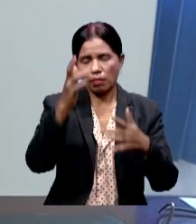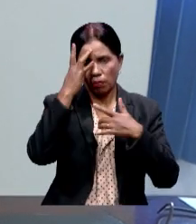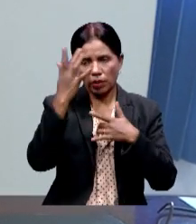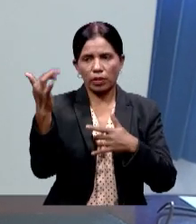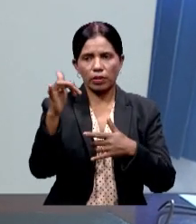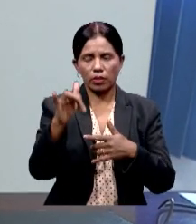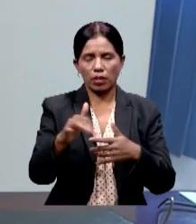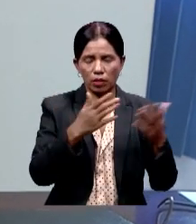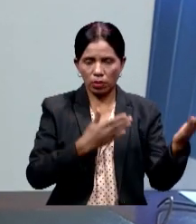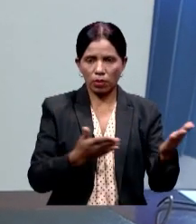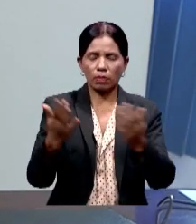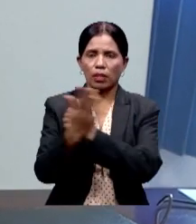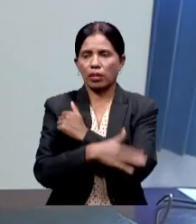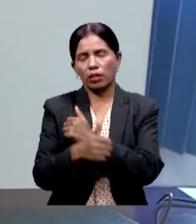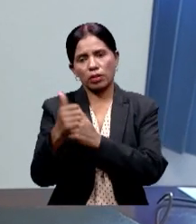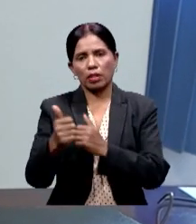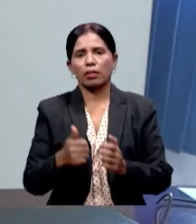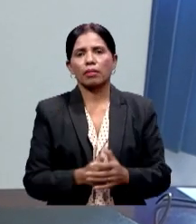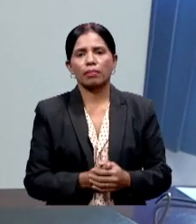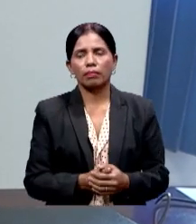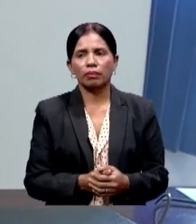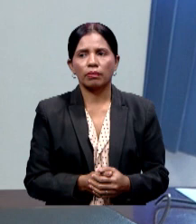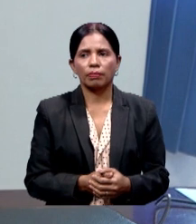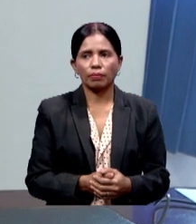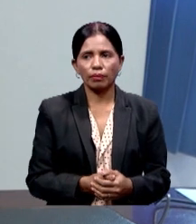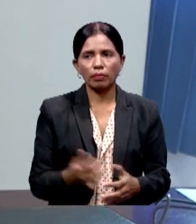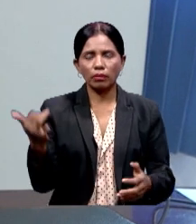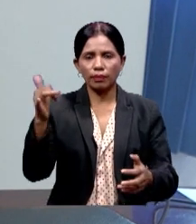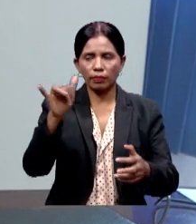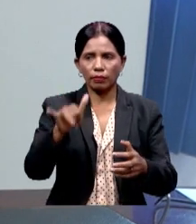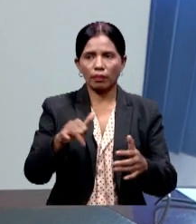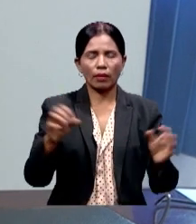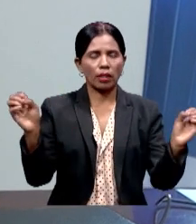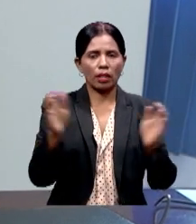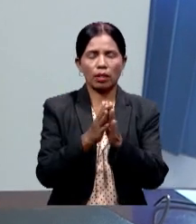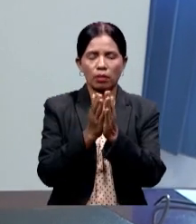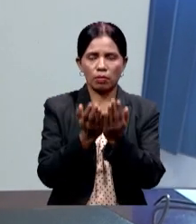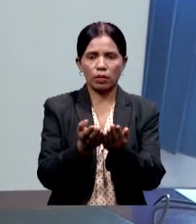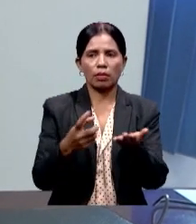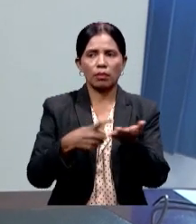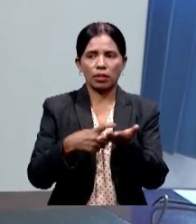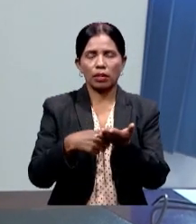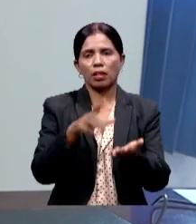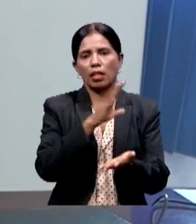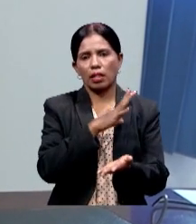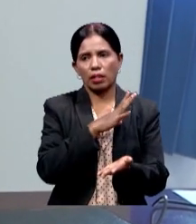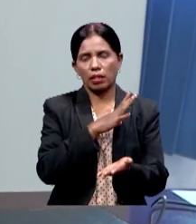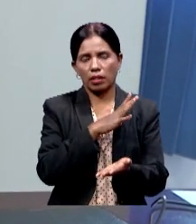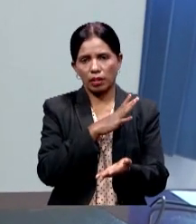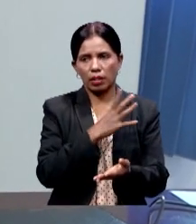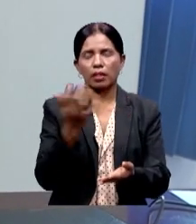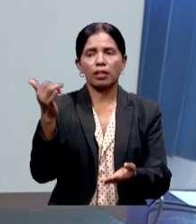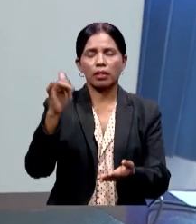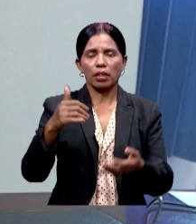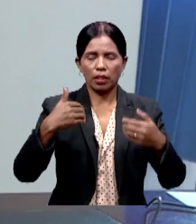makato evacua valio. Durante ne, sira nebe mak laiha pasaporte ne mak hein hela. Enquanto sira nebe